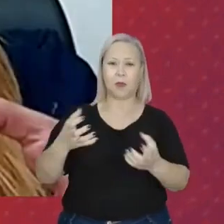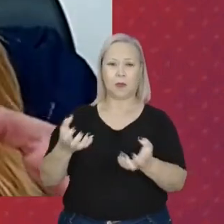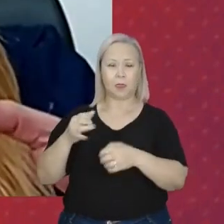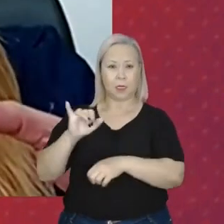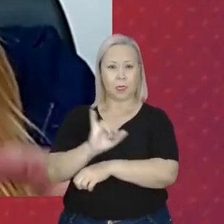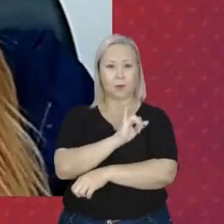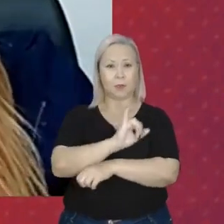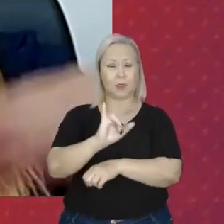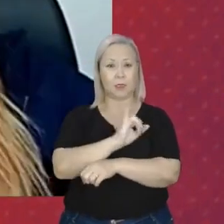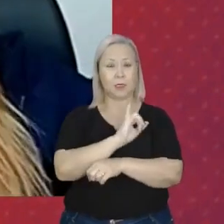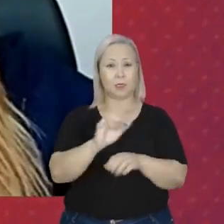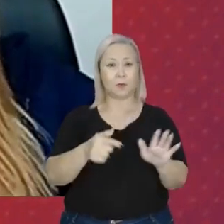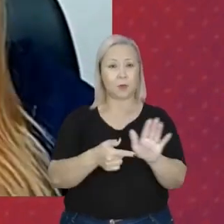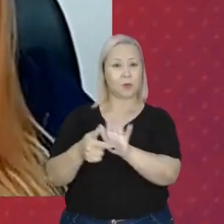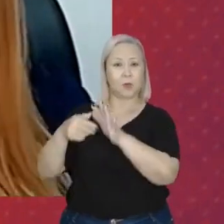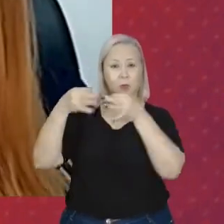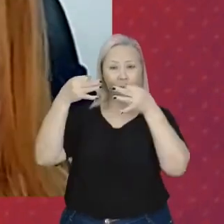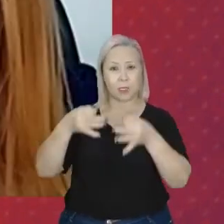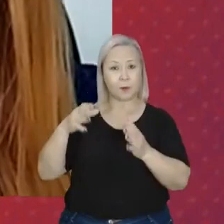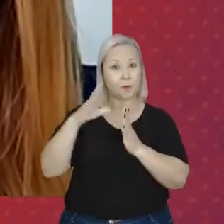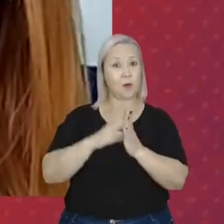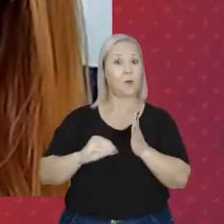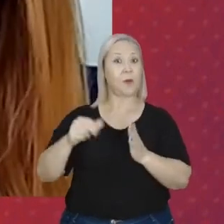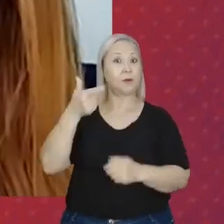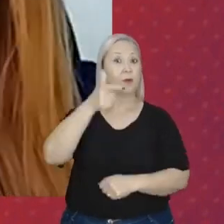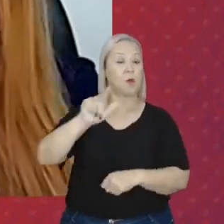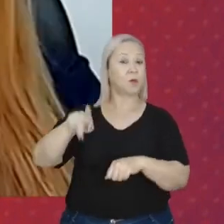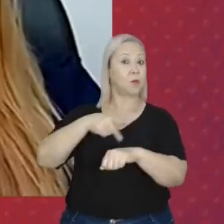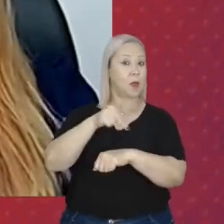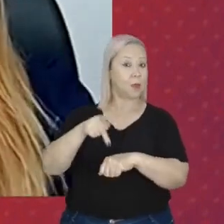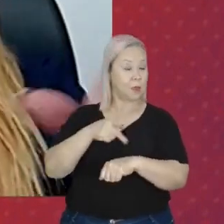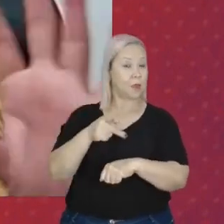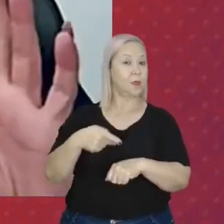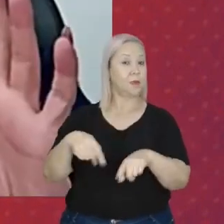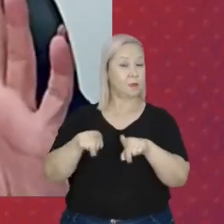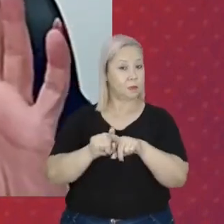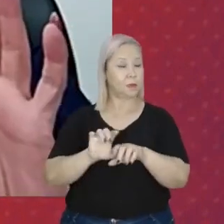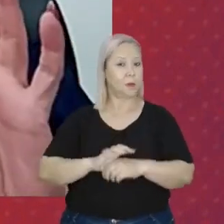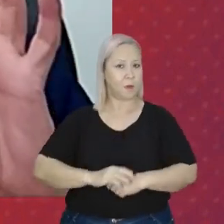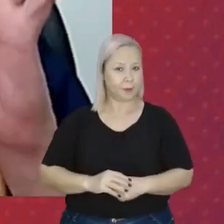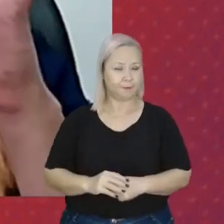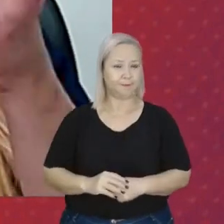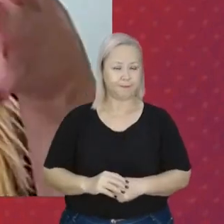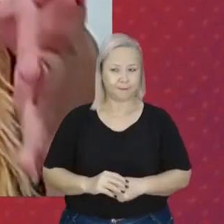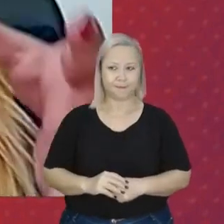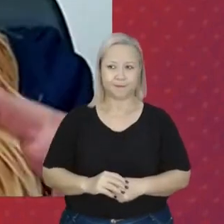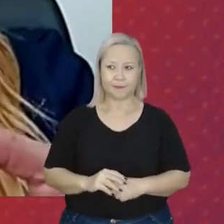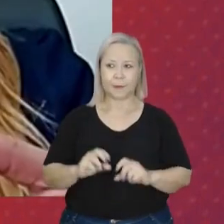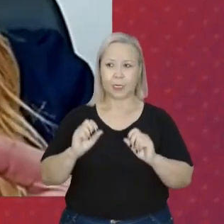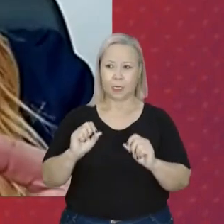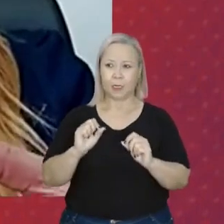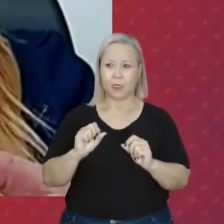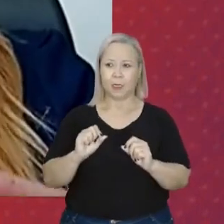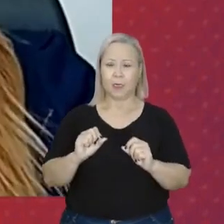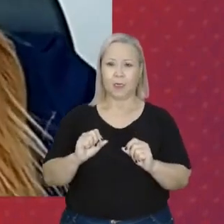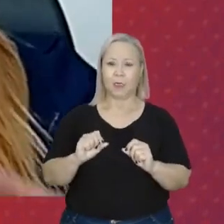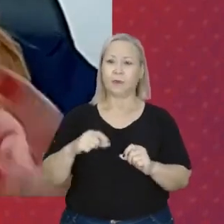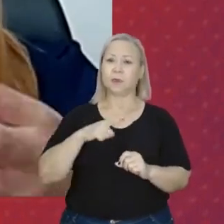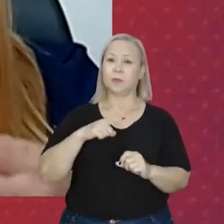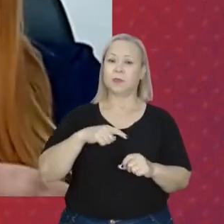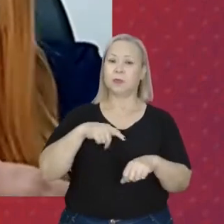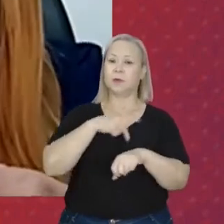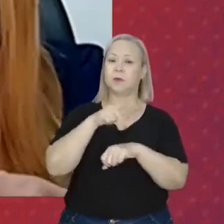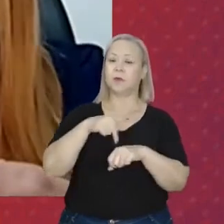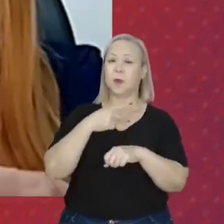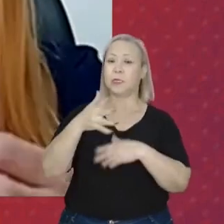se demonstrou tão certa, que foi copiada em outros países, né? A gente quer olhar para isso e falar assim: